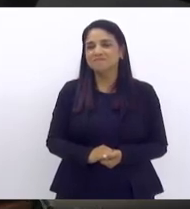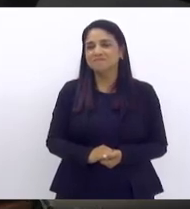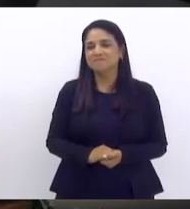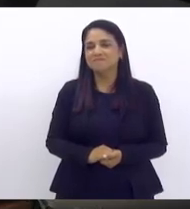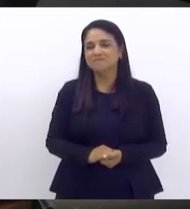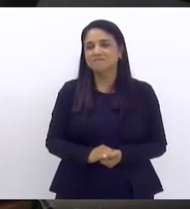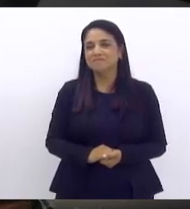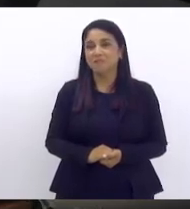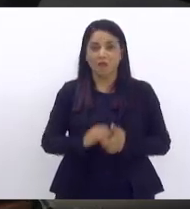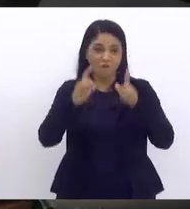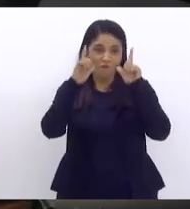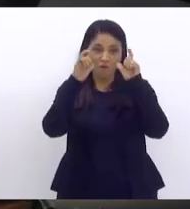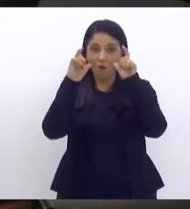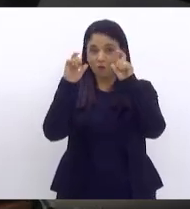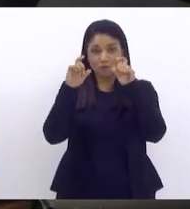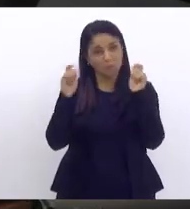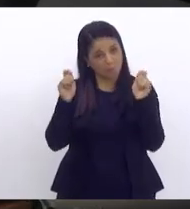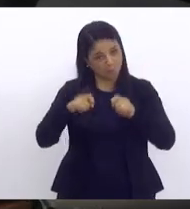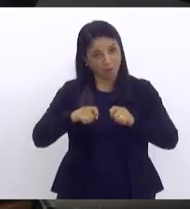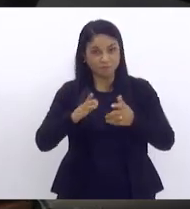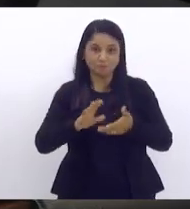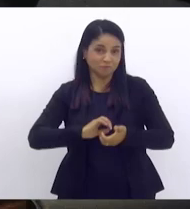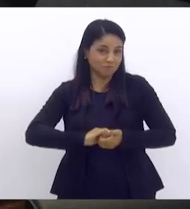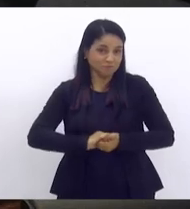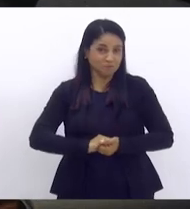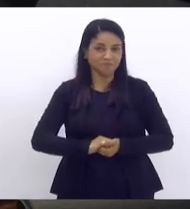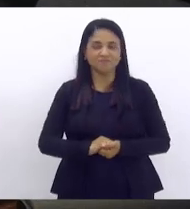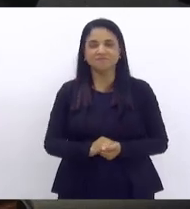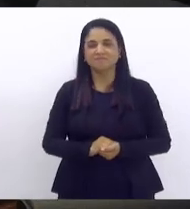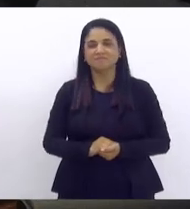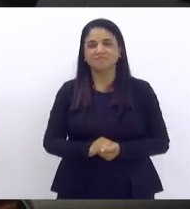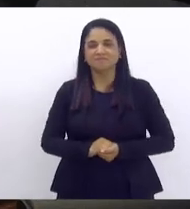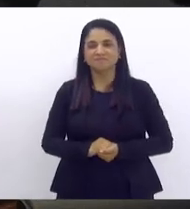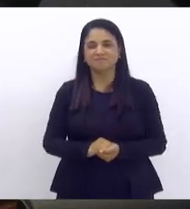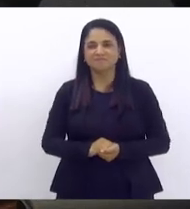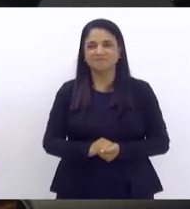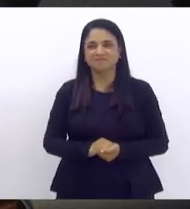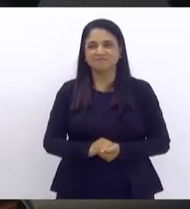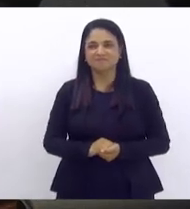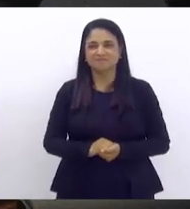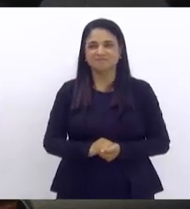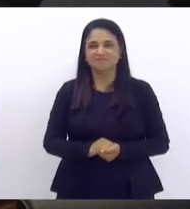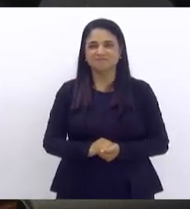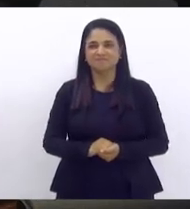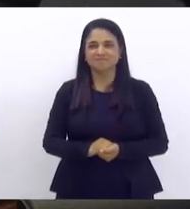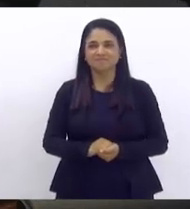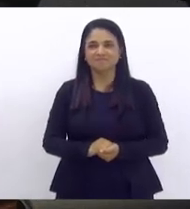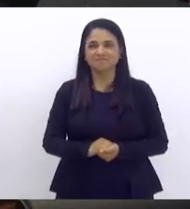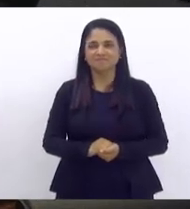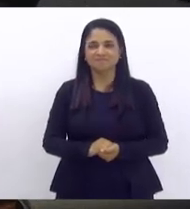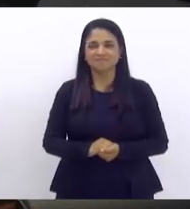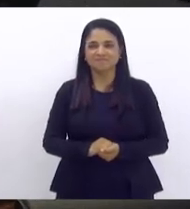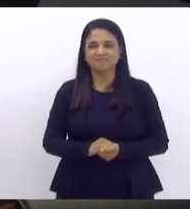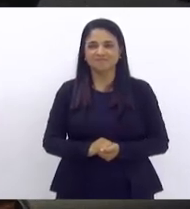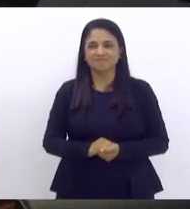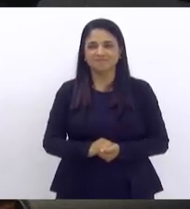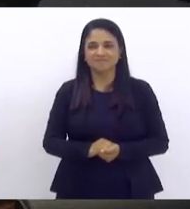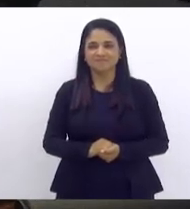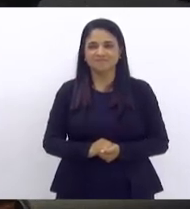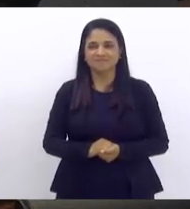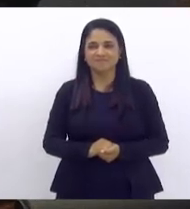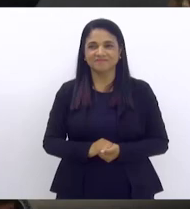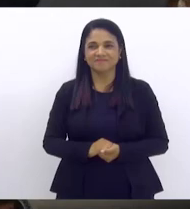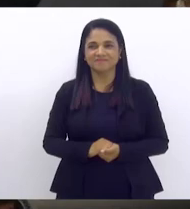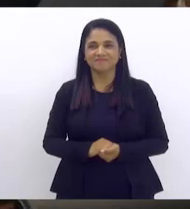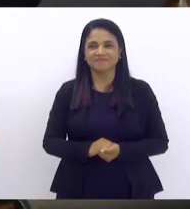Pode tirar foto aí. Tudo certo. Vou